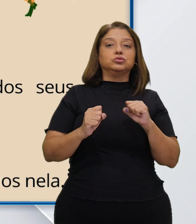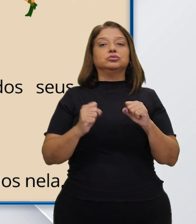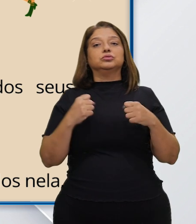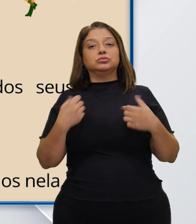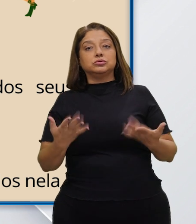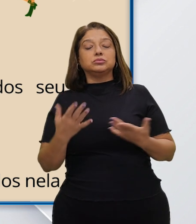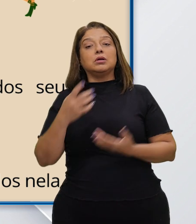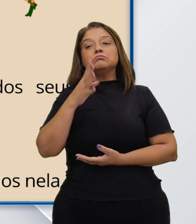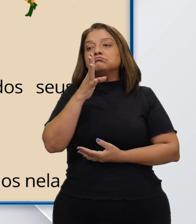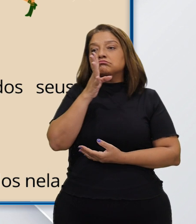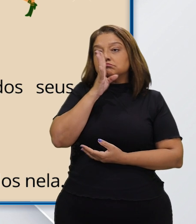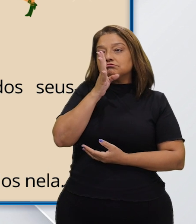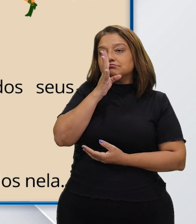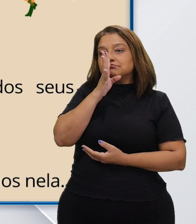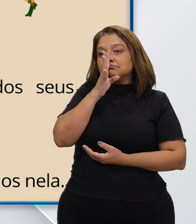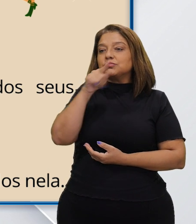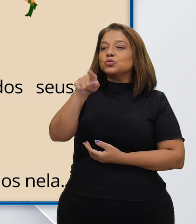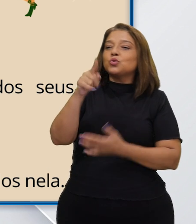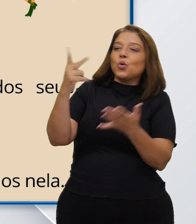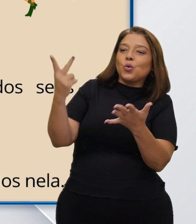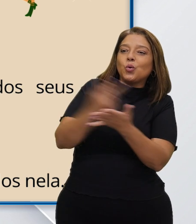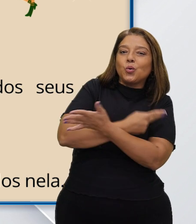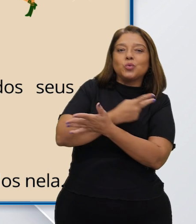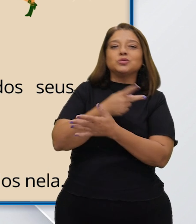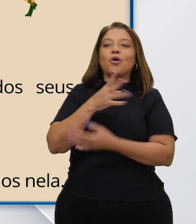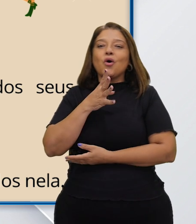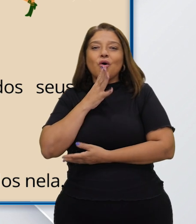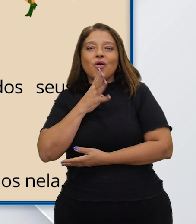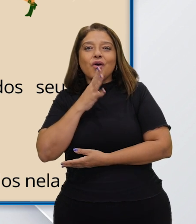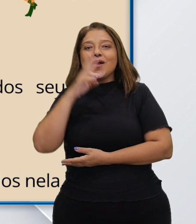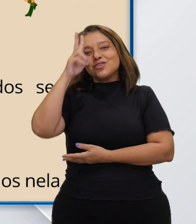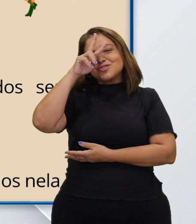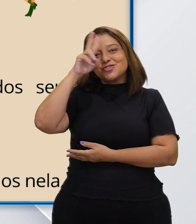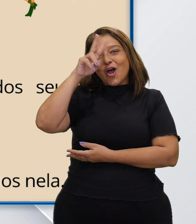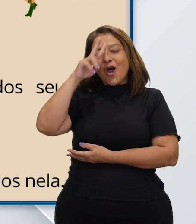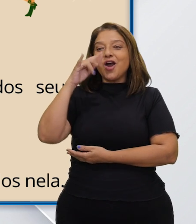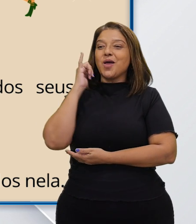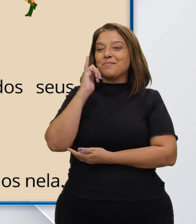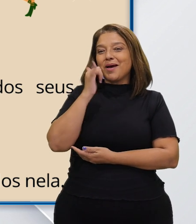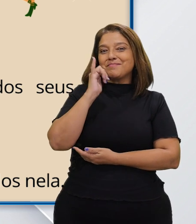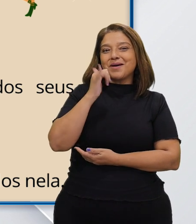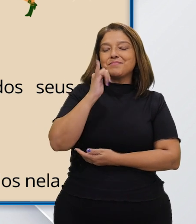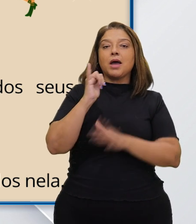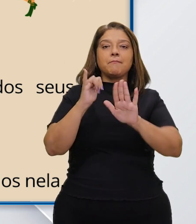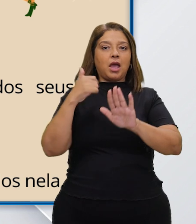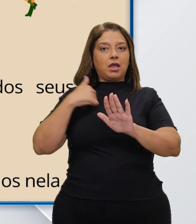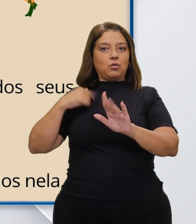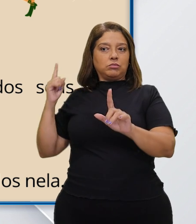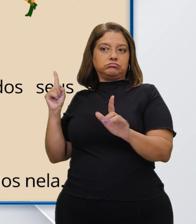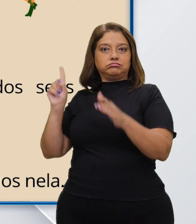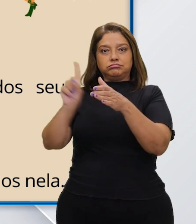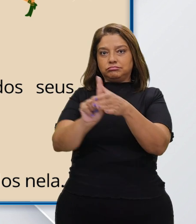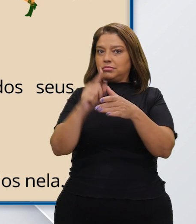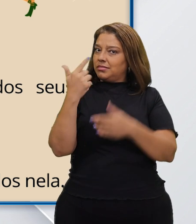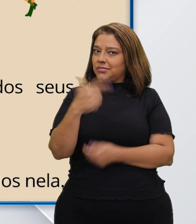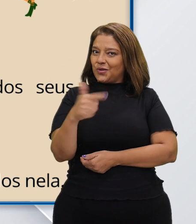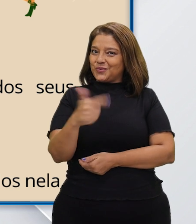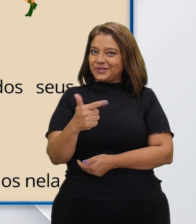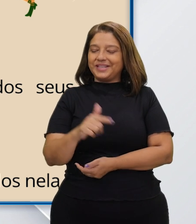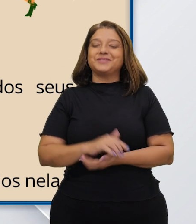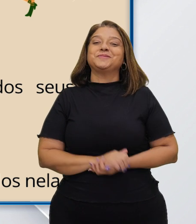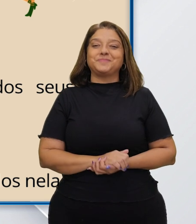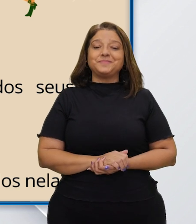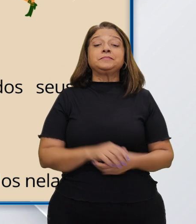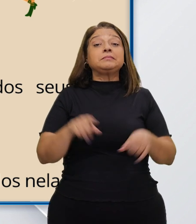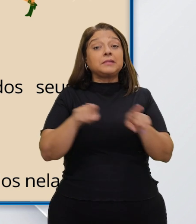narrador observador, que é aquele que conhece a história, mas ele não participa dela. Pode